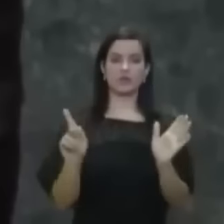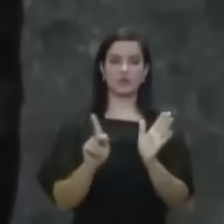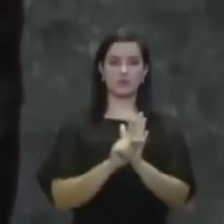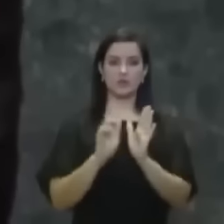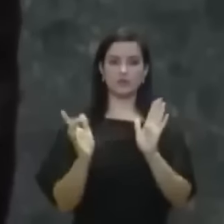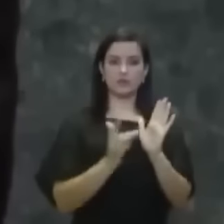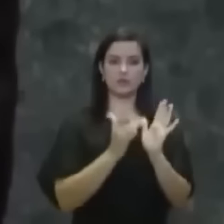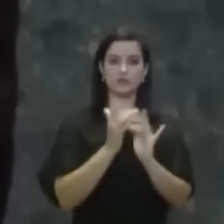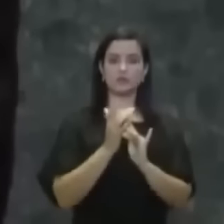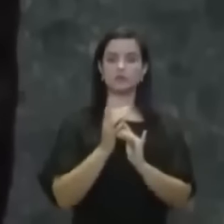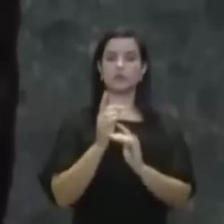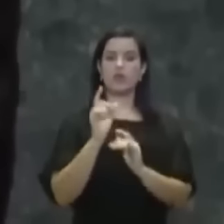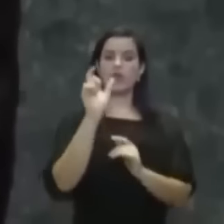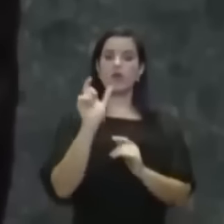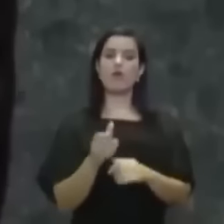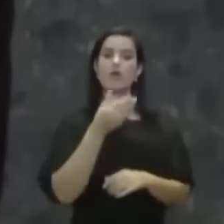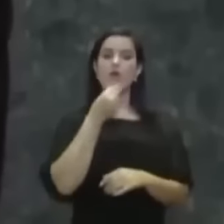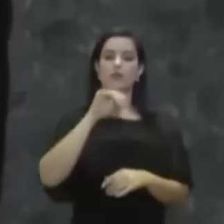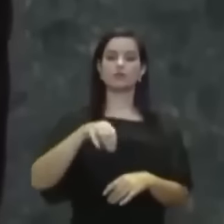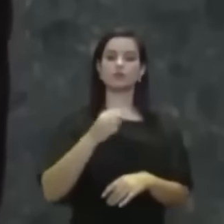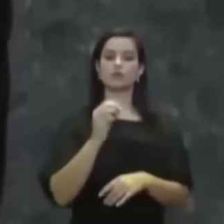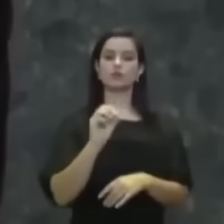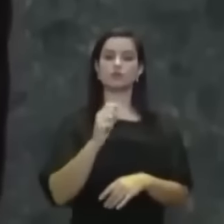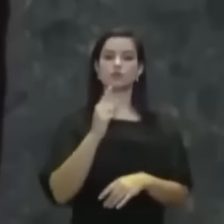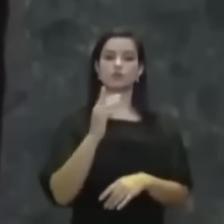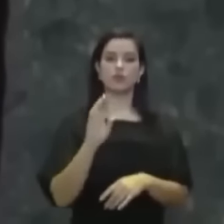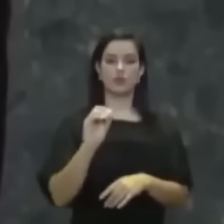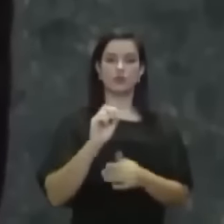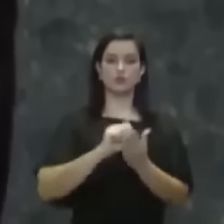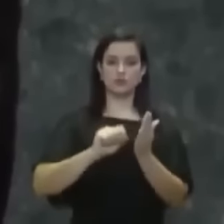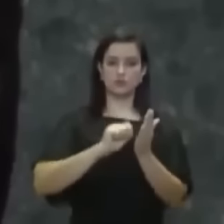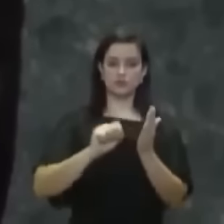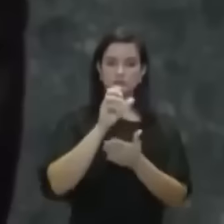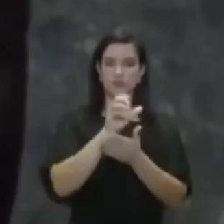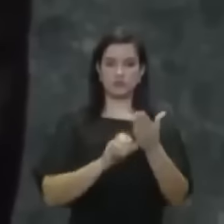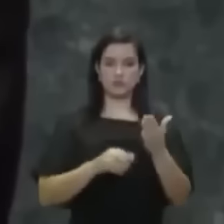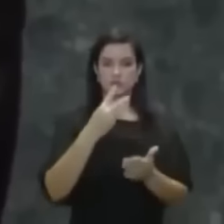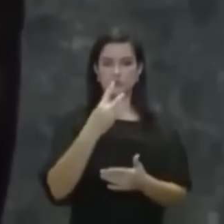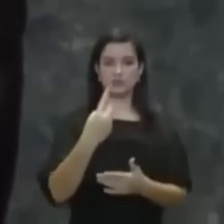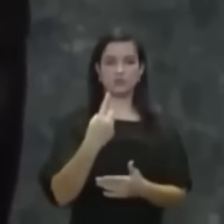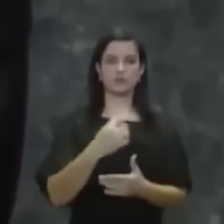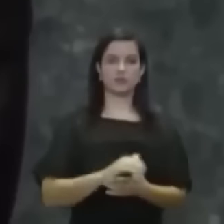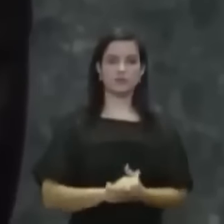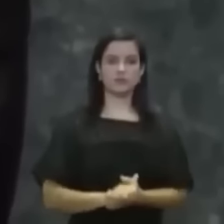de João, no capítulo 21. João capítulo